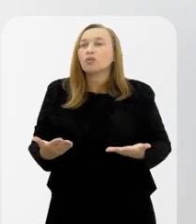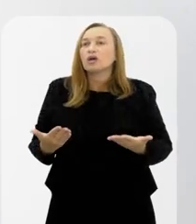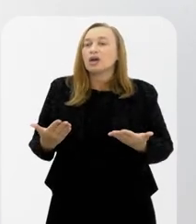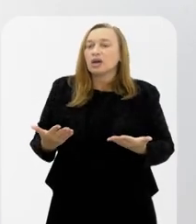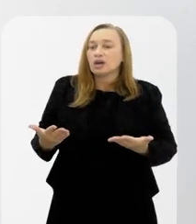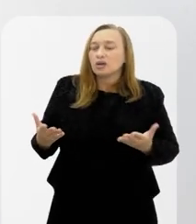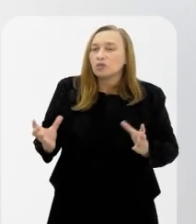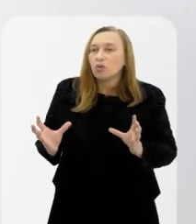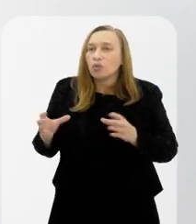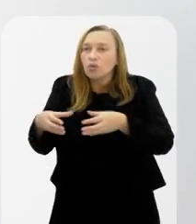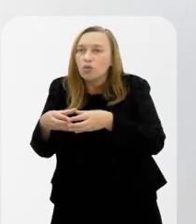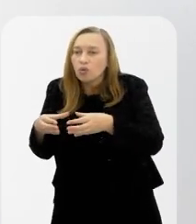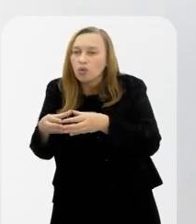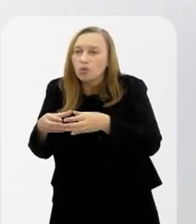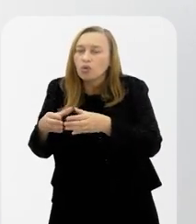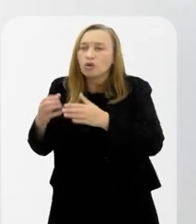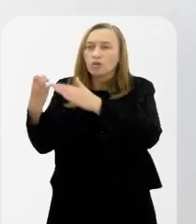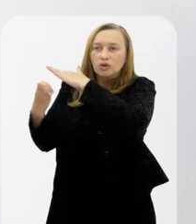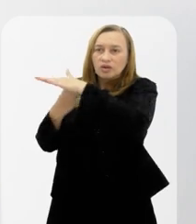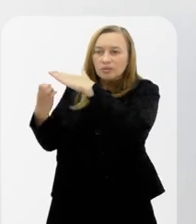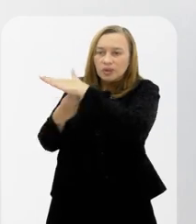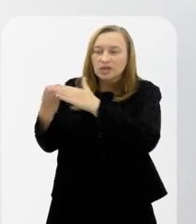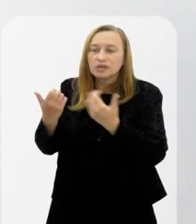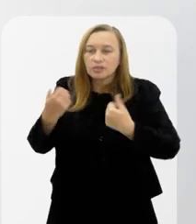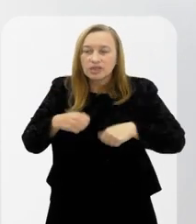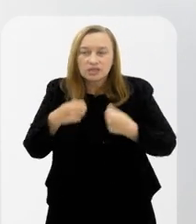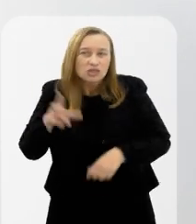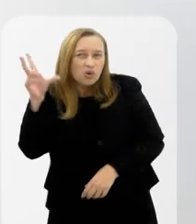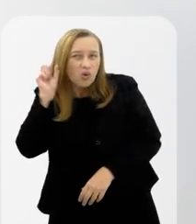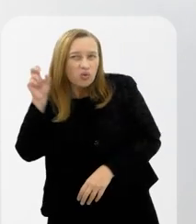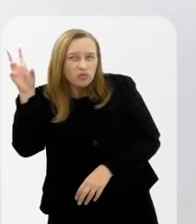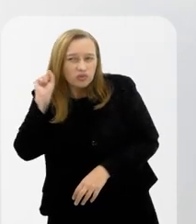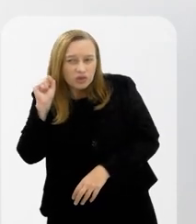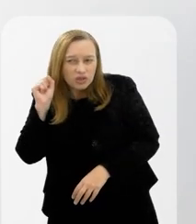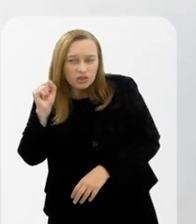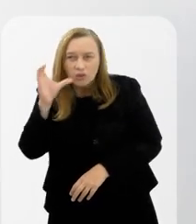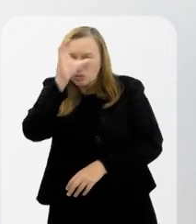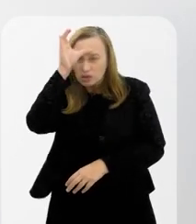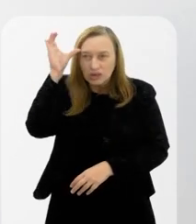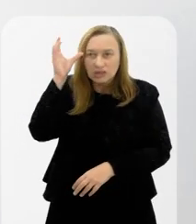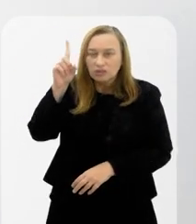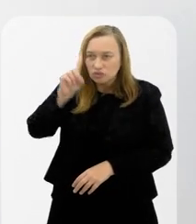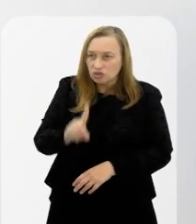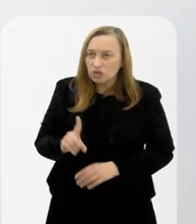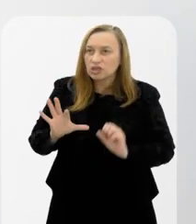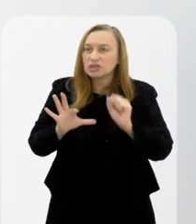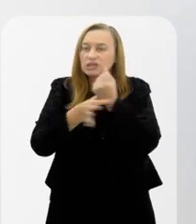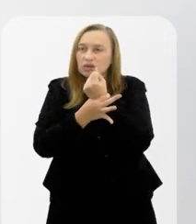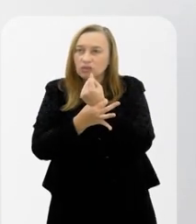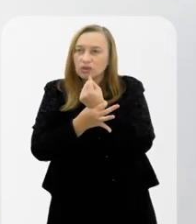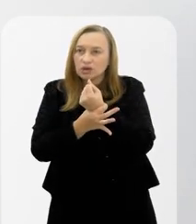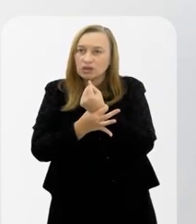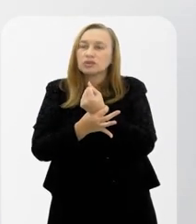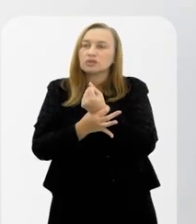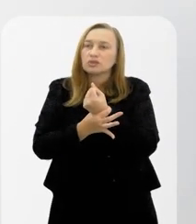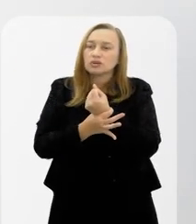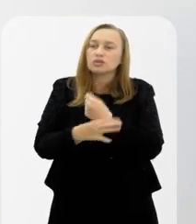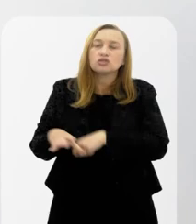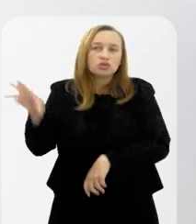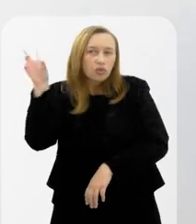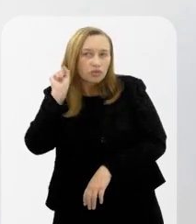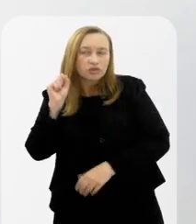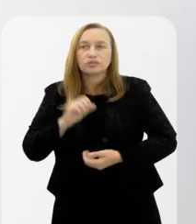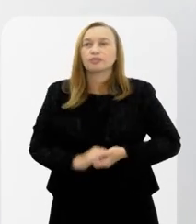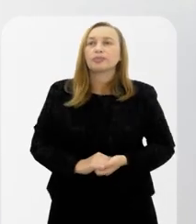Ainda precisamos e que o fornecedor ouça o consumidor porque esse foi um grande direito assegurado pelo do Consumidor direito de